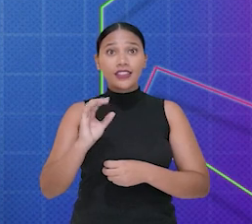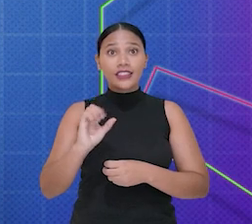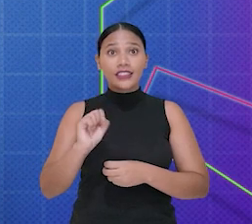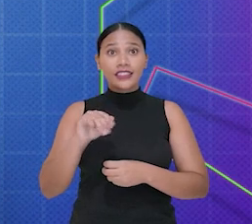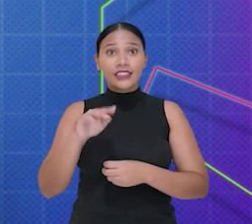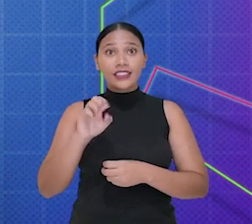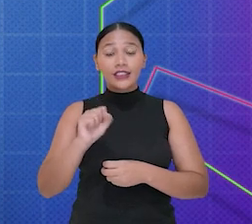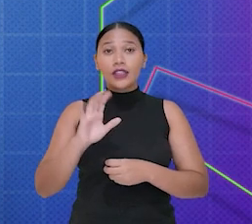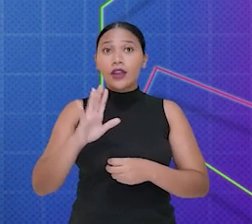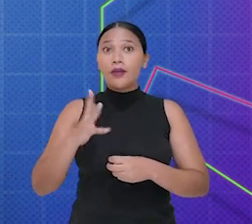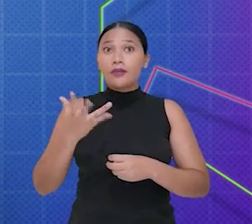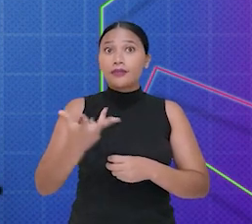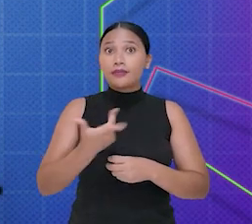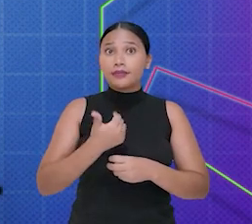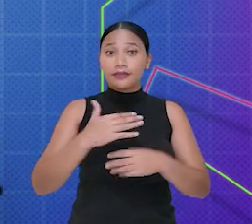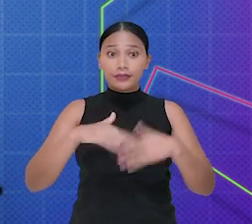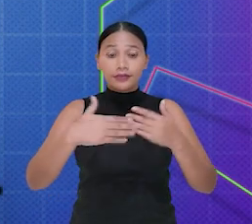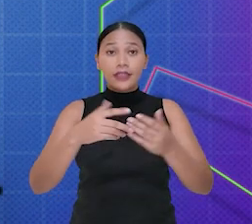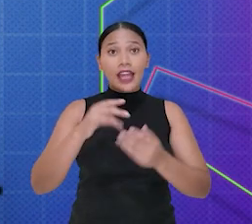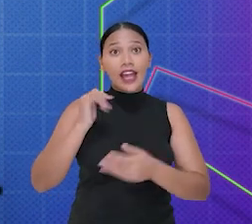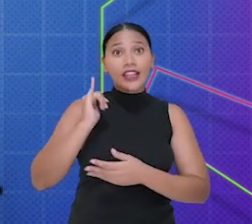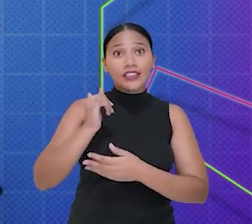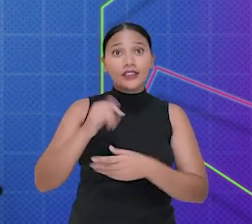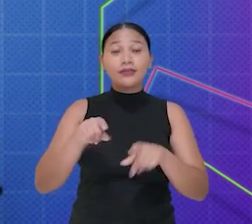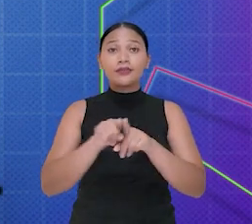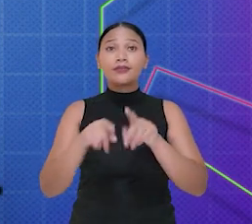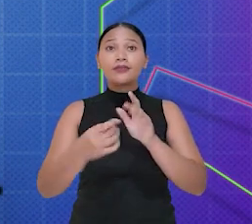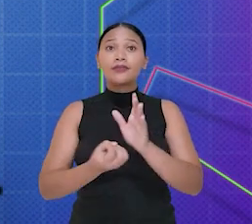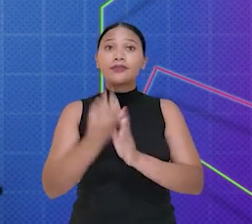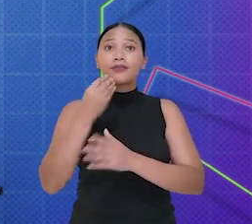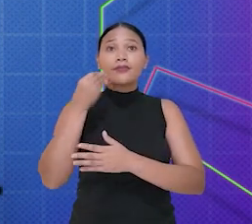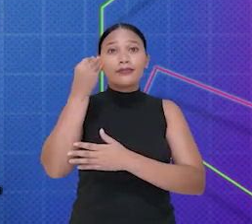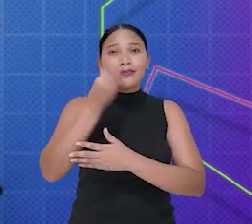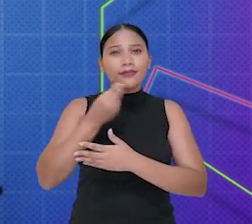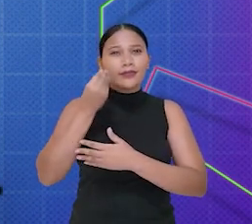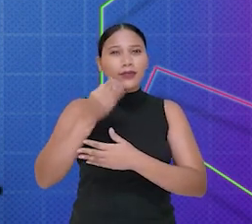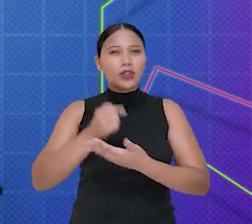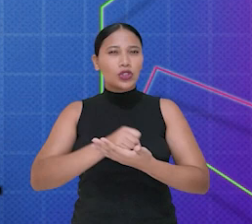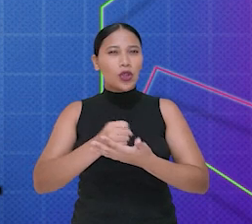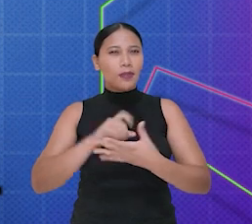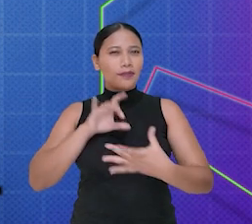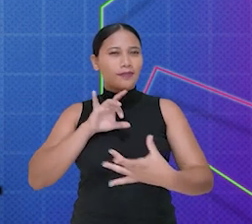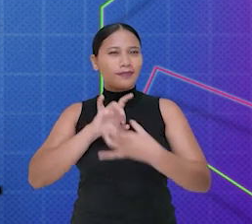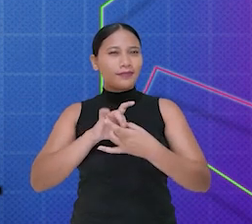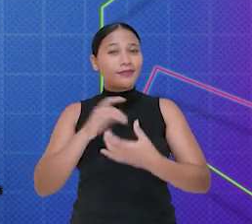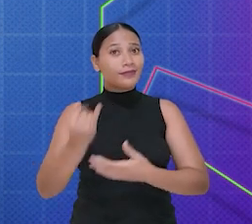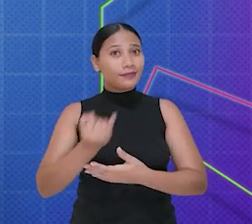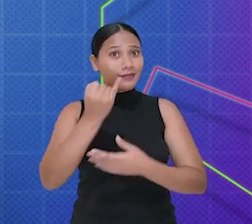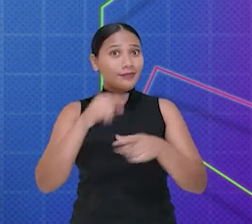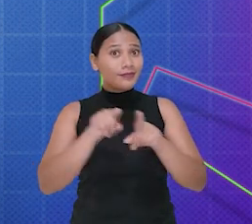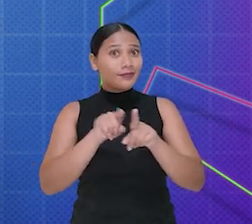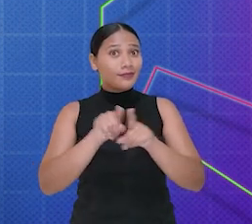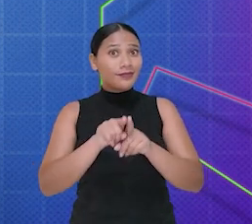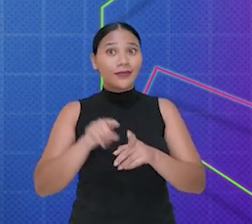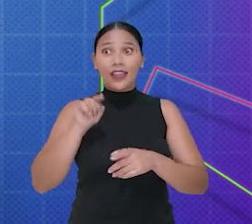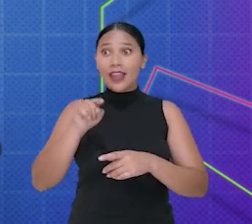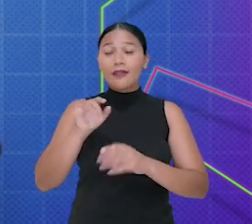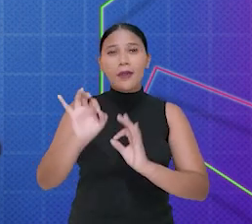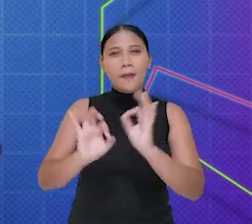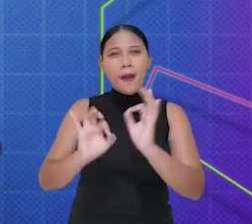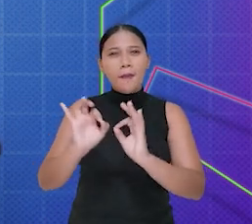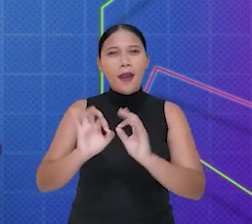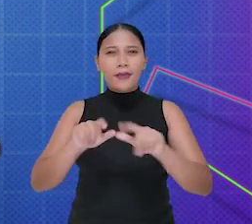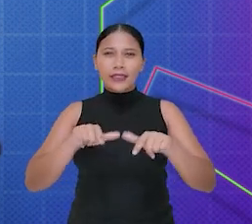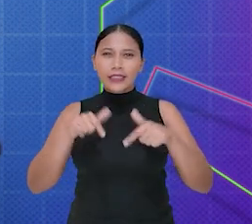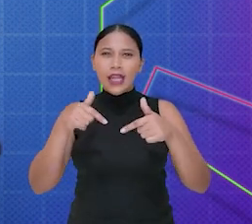valiosa para os desenvolvedores de jogo na construção da narrativa e na criação de uma experiência de jogo bem envolvente. É importante que as cutscenes